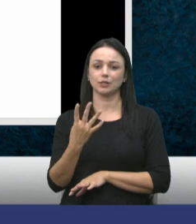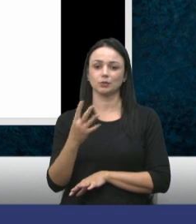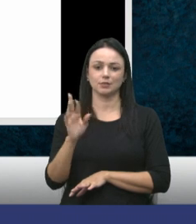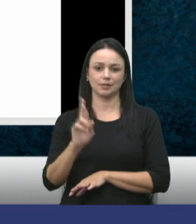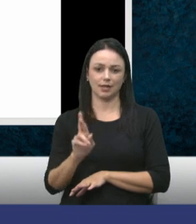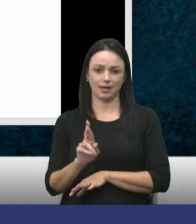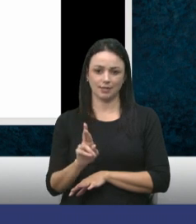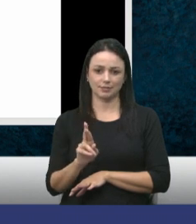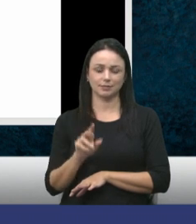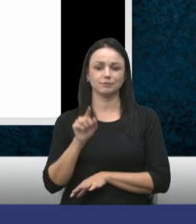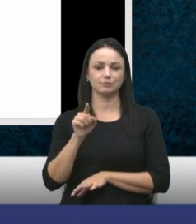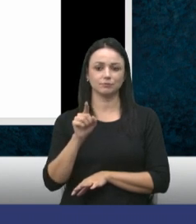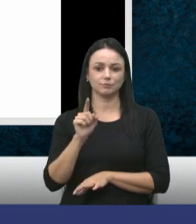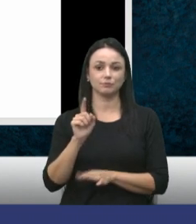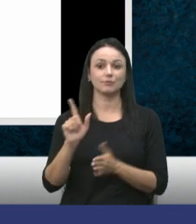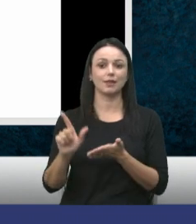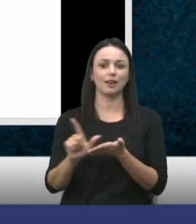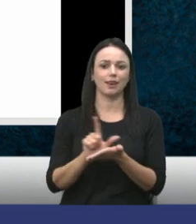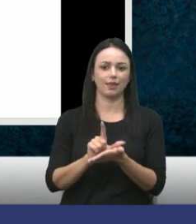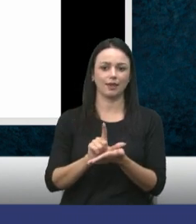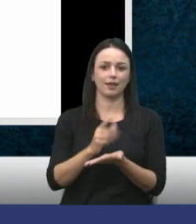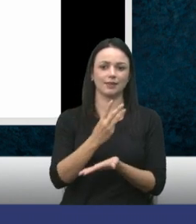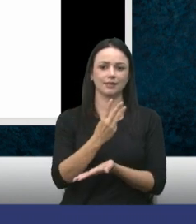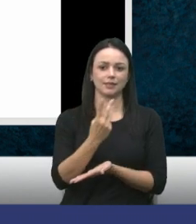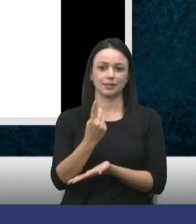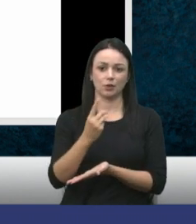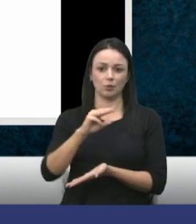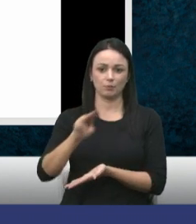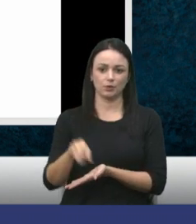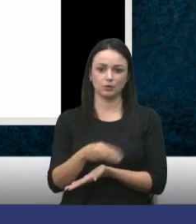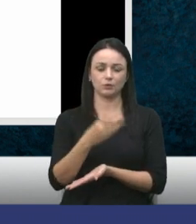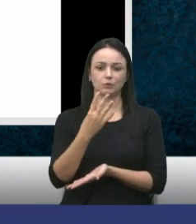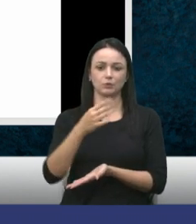58.397.214, dos quais liquidados R$